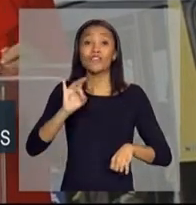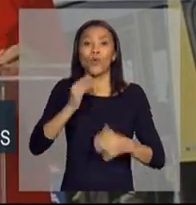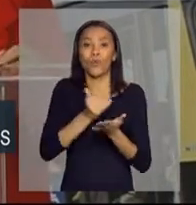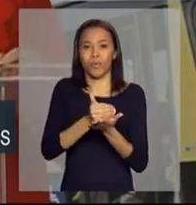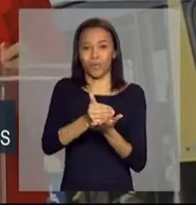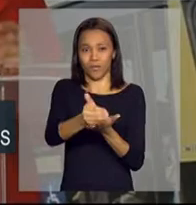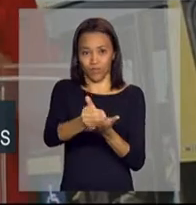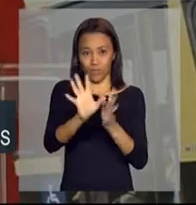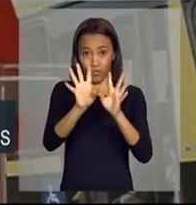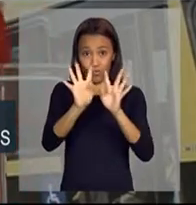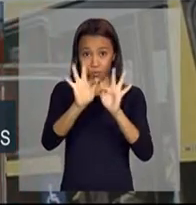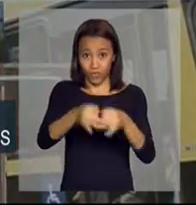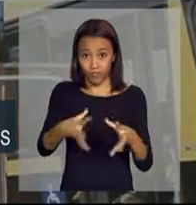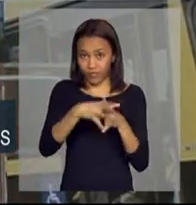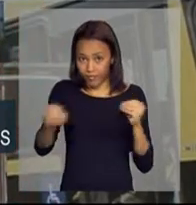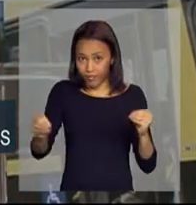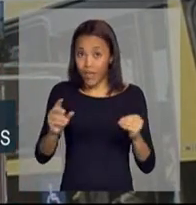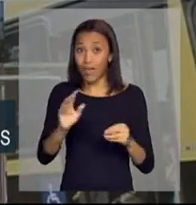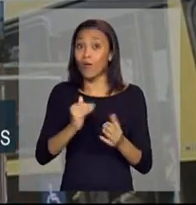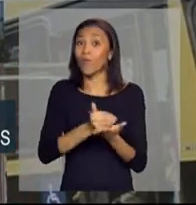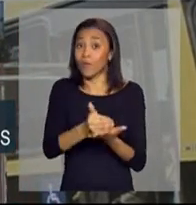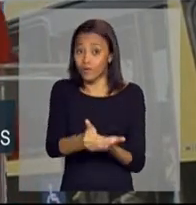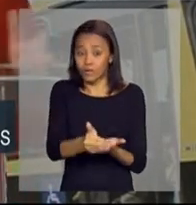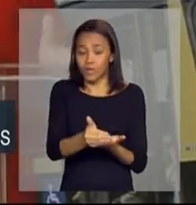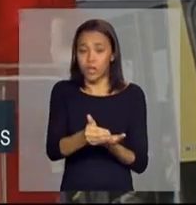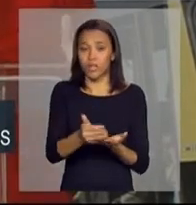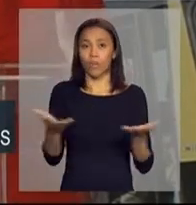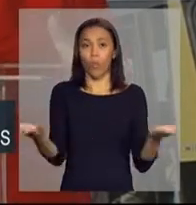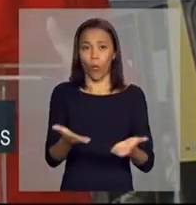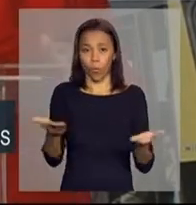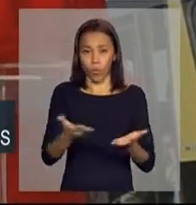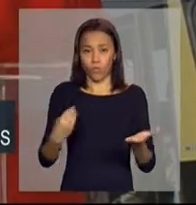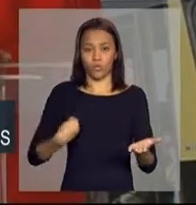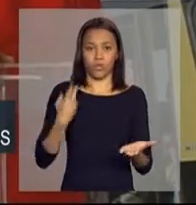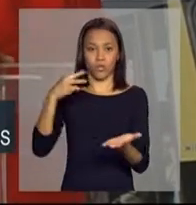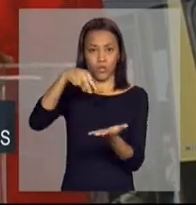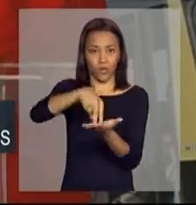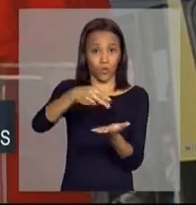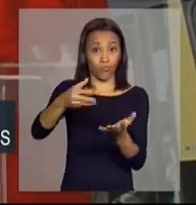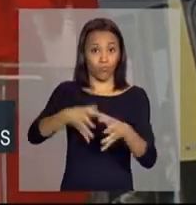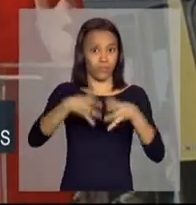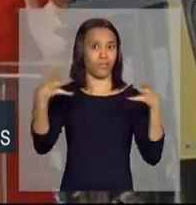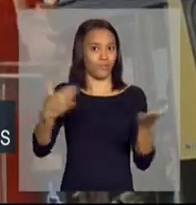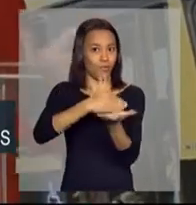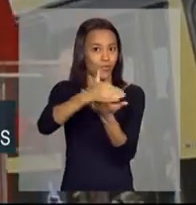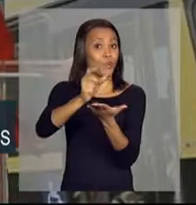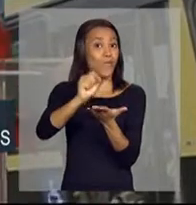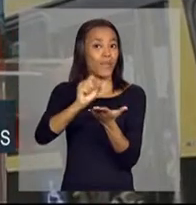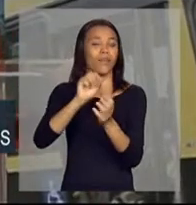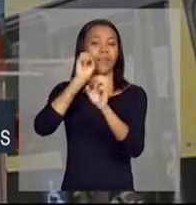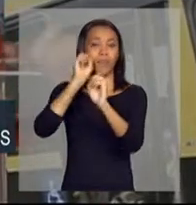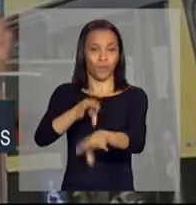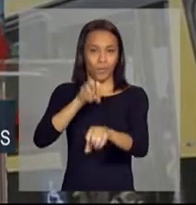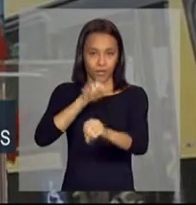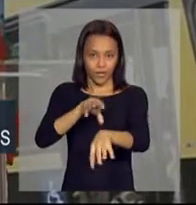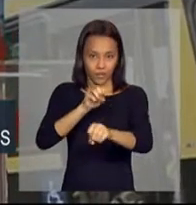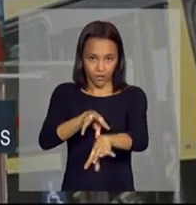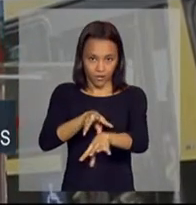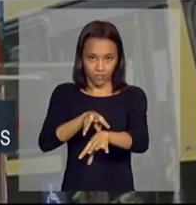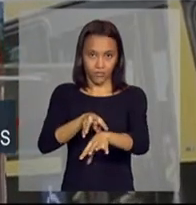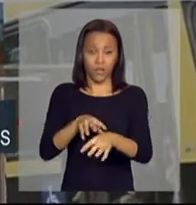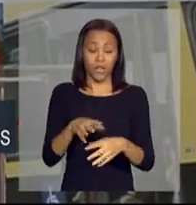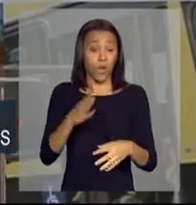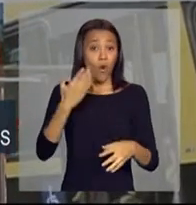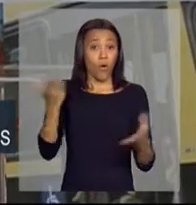começo. E hoje eu participei, eu acho, do grande começo, que é a educação. Hoje